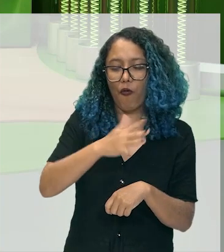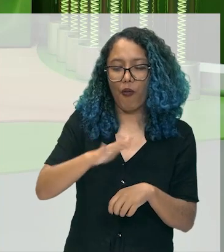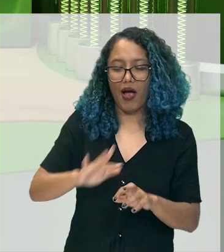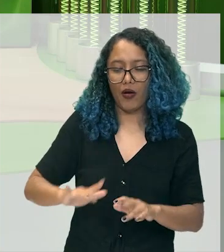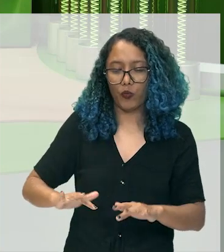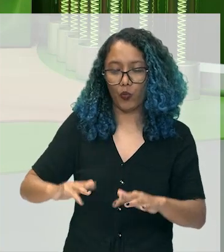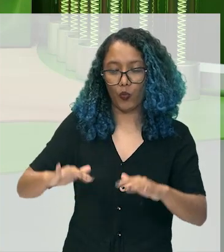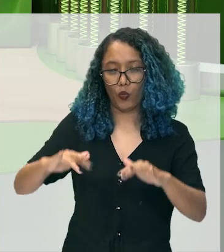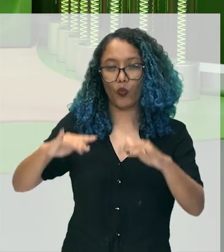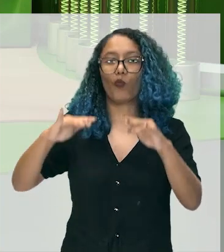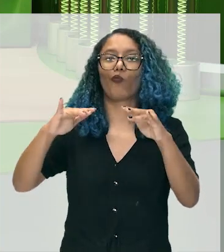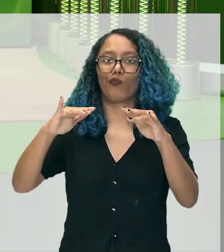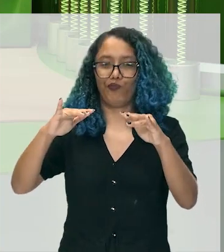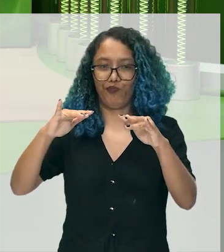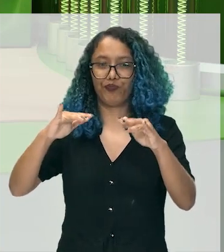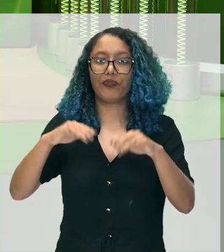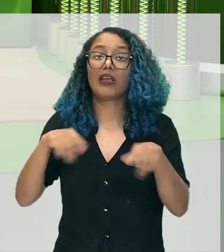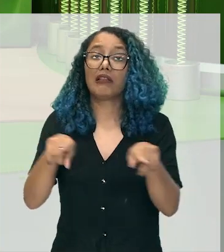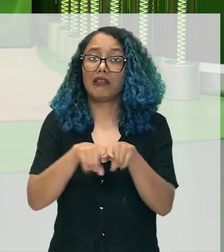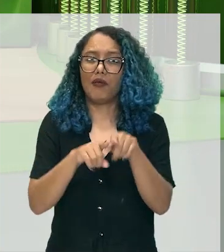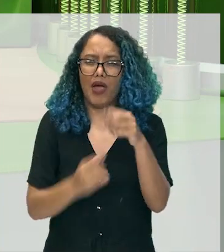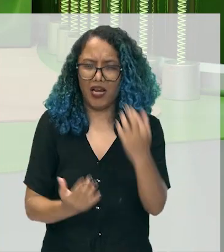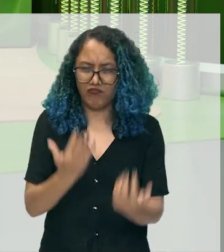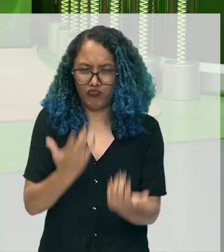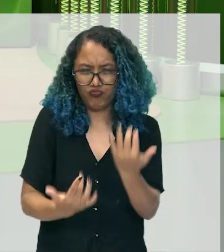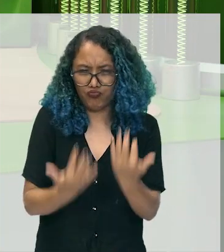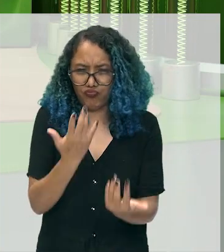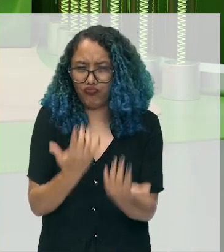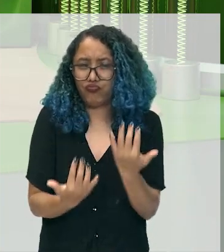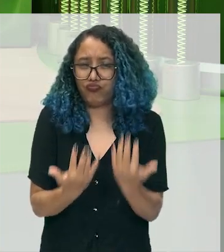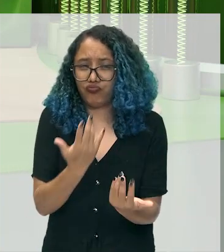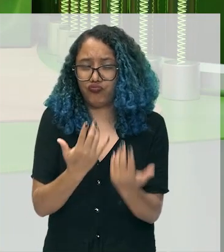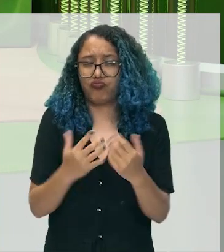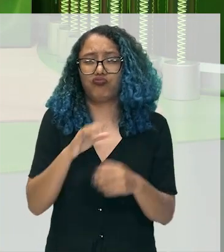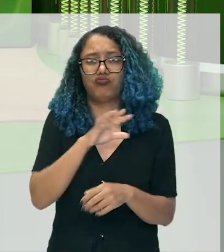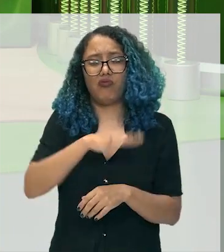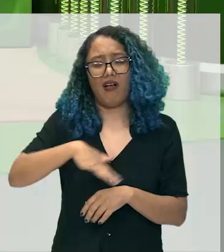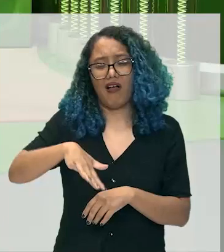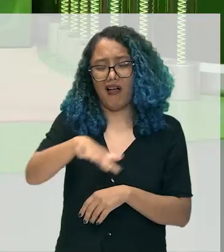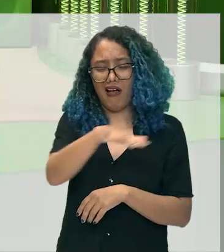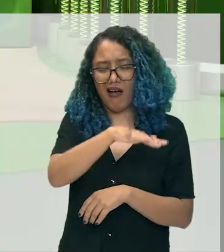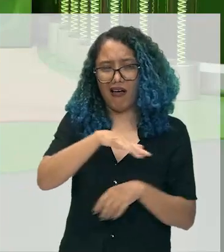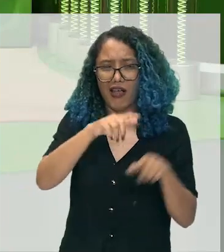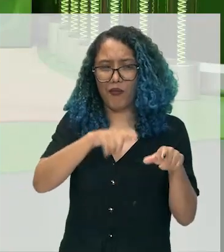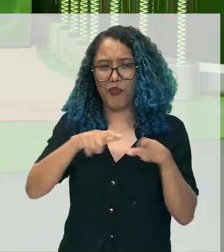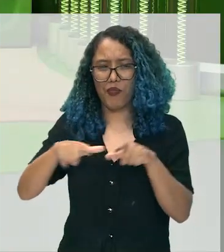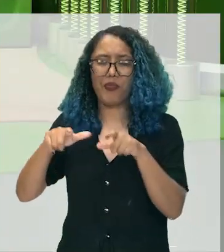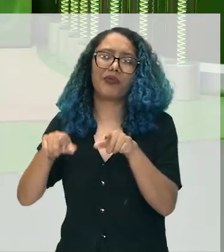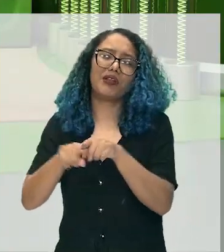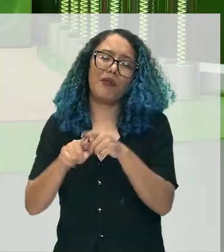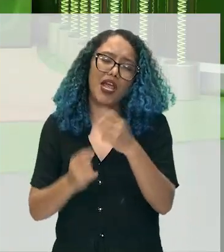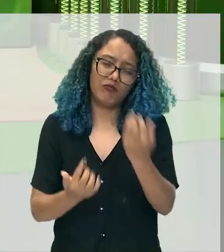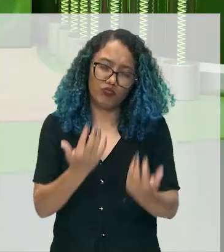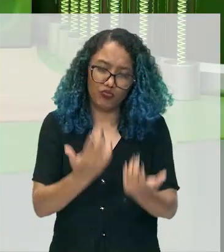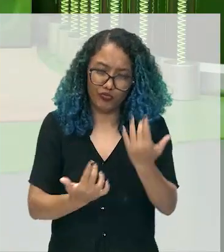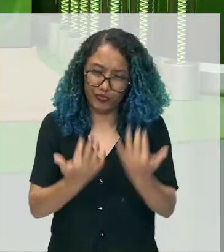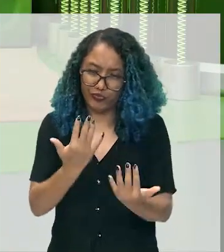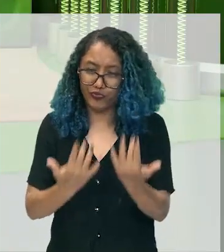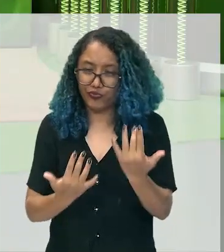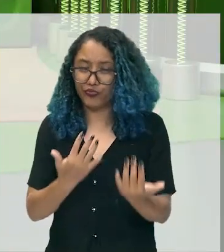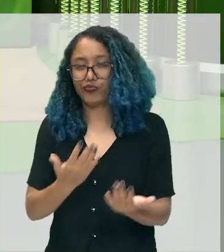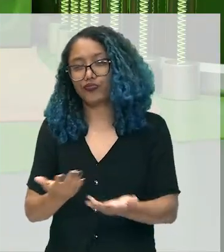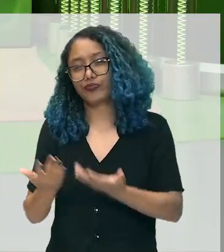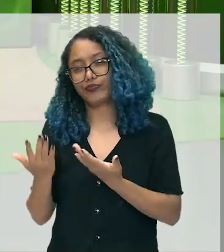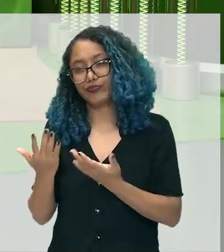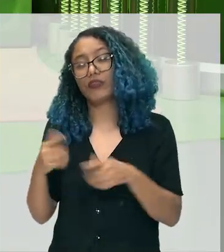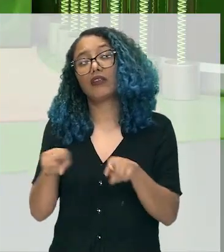mares, incêndios, né? Quantas regiões também, florestas, entraram em incêndios, nós estamos revendo aí,